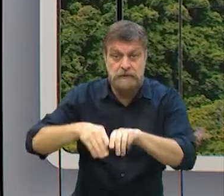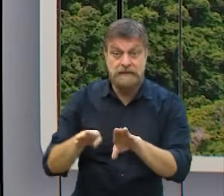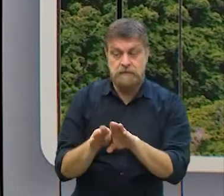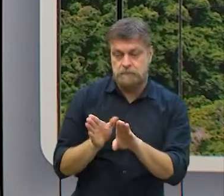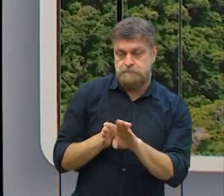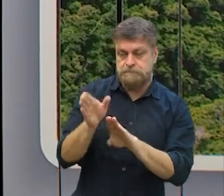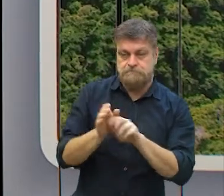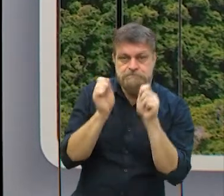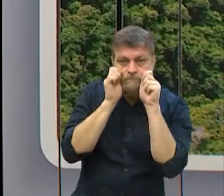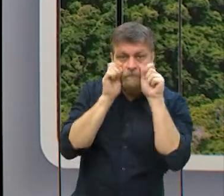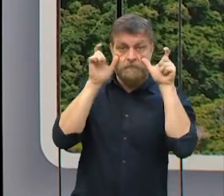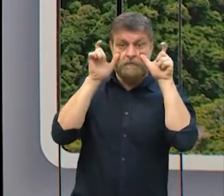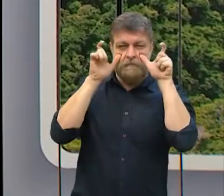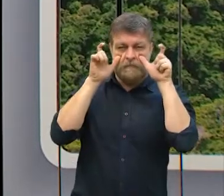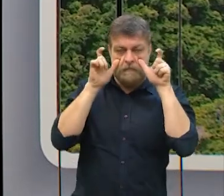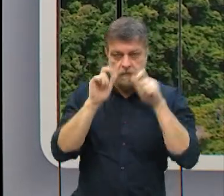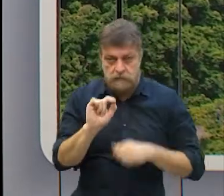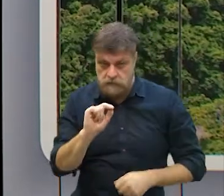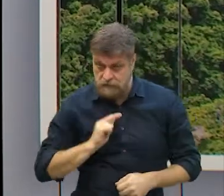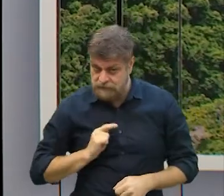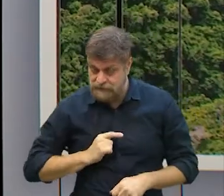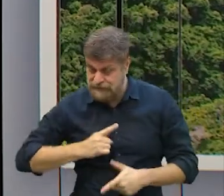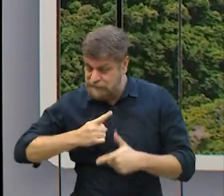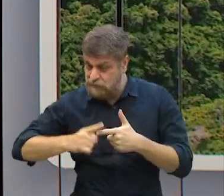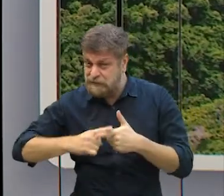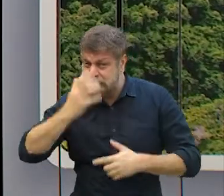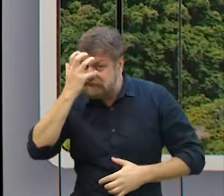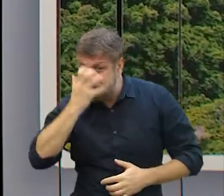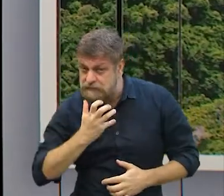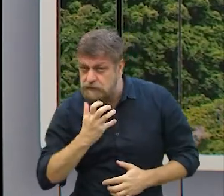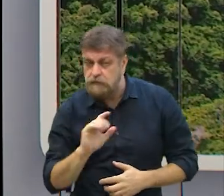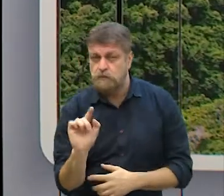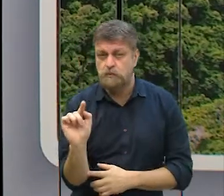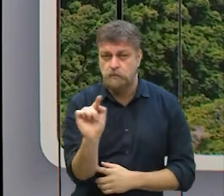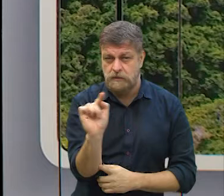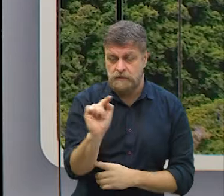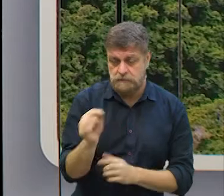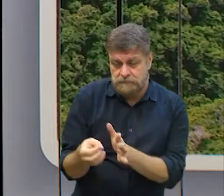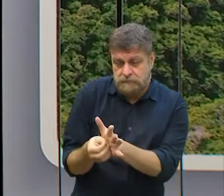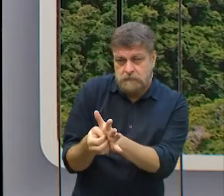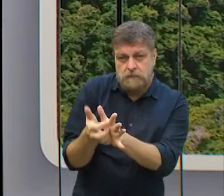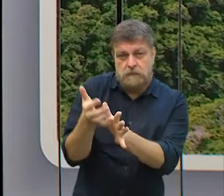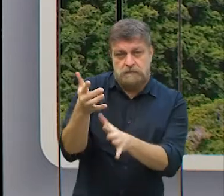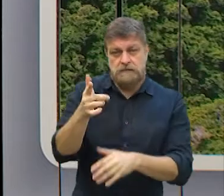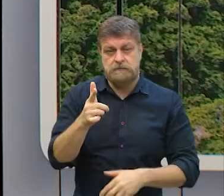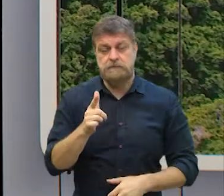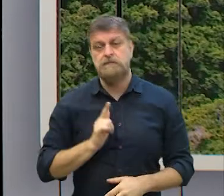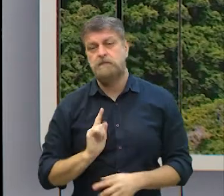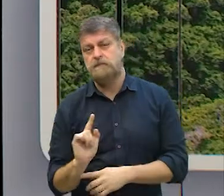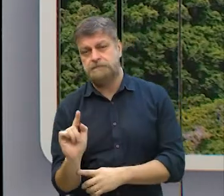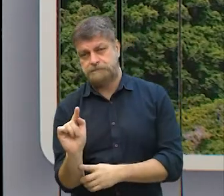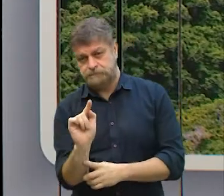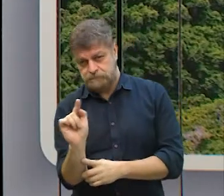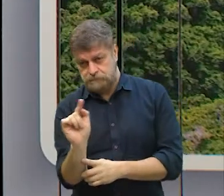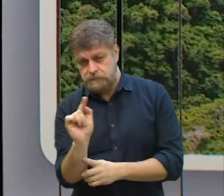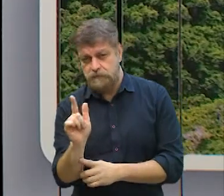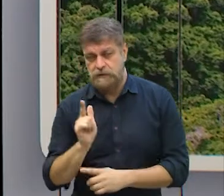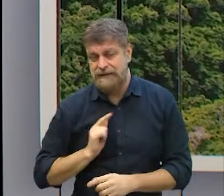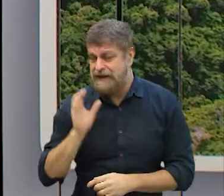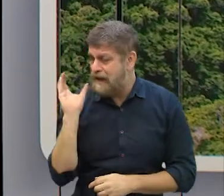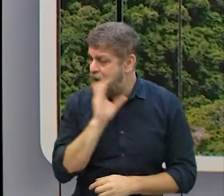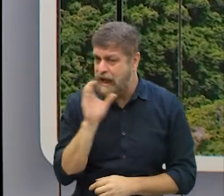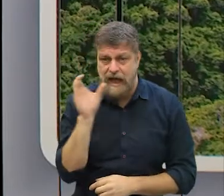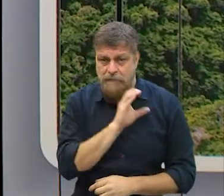população, sim, mas tem que alertar, né, e a realidade ela é dura, né, Alexandre? Ela muitas vezes ela se faz presente,